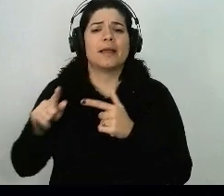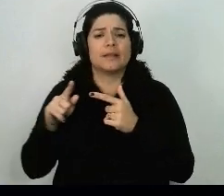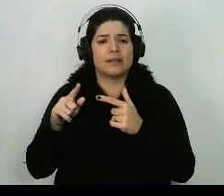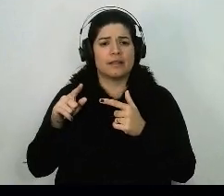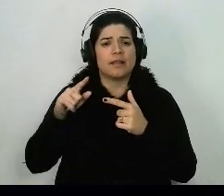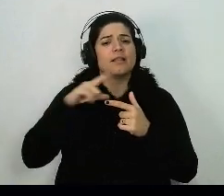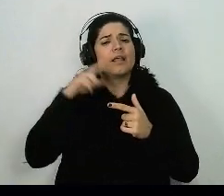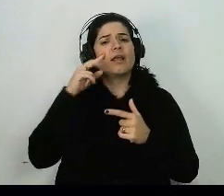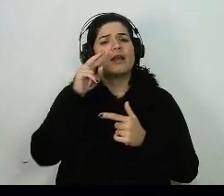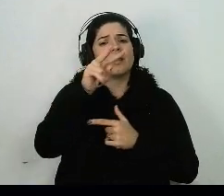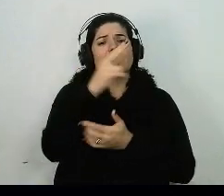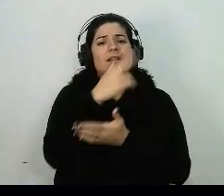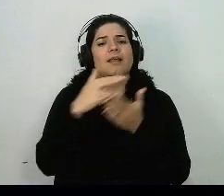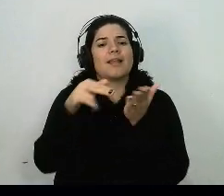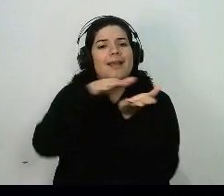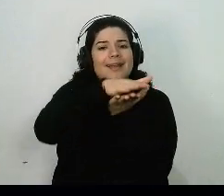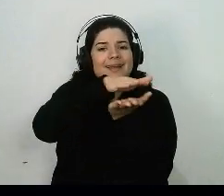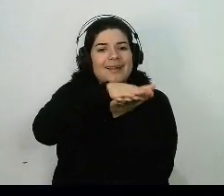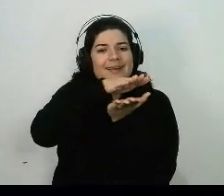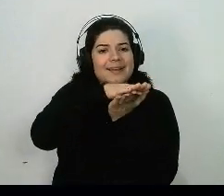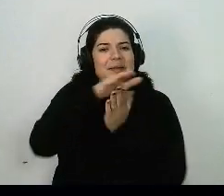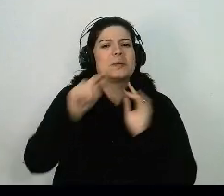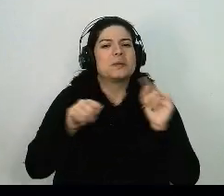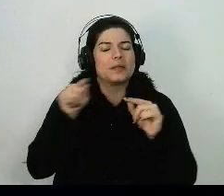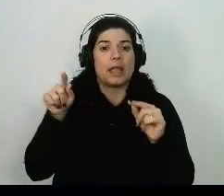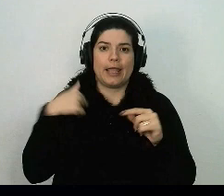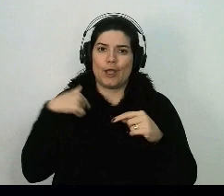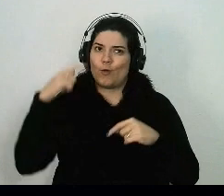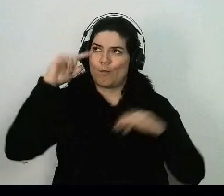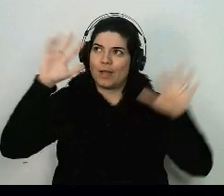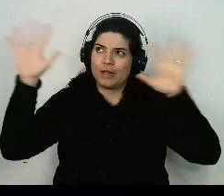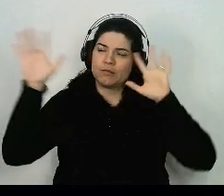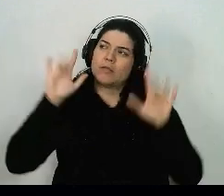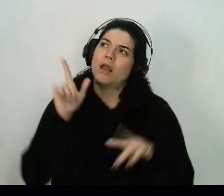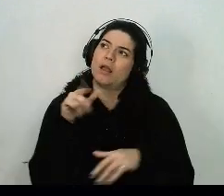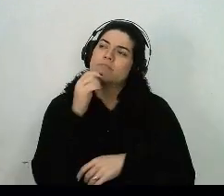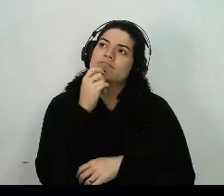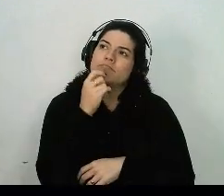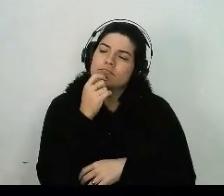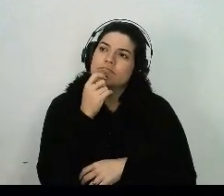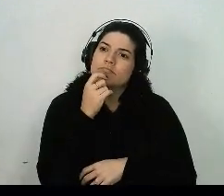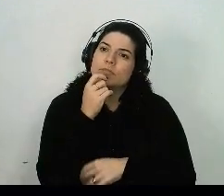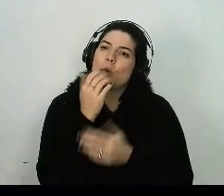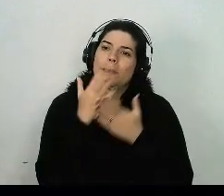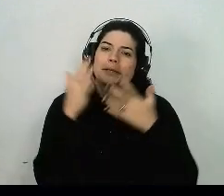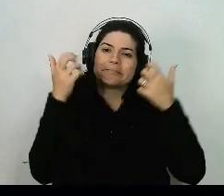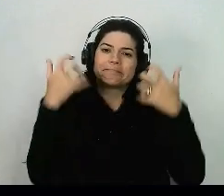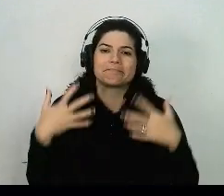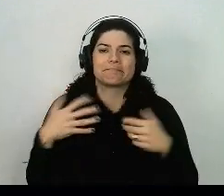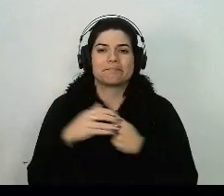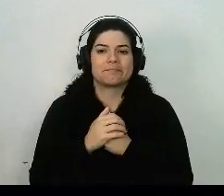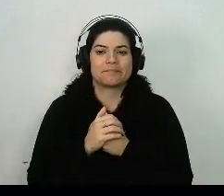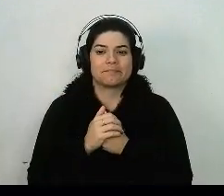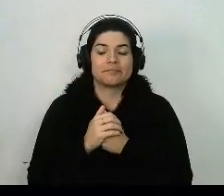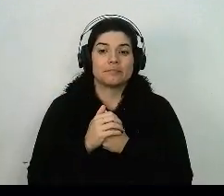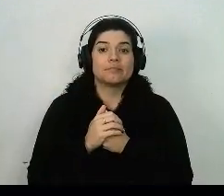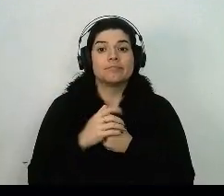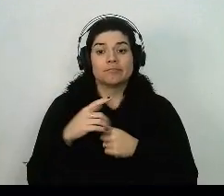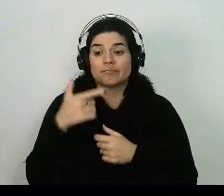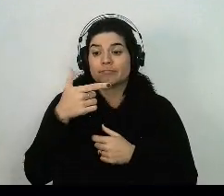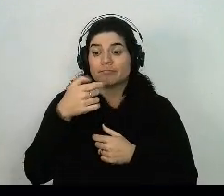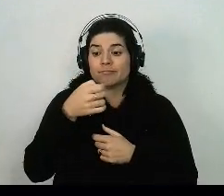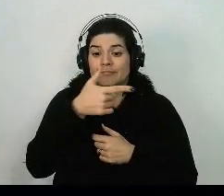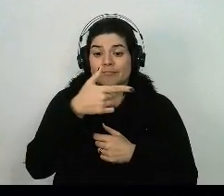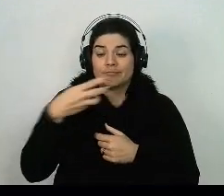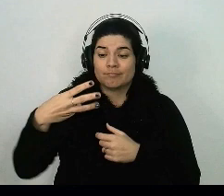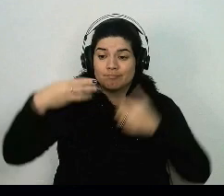né? Isso também foi um momento de reflexão, né? Eu pensei assim, poxa, só para começar aqui, a gente está em 2023 falando de